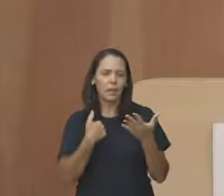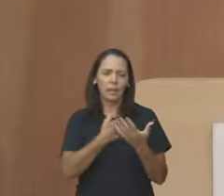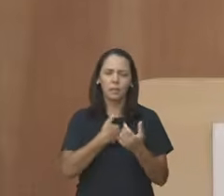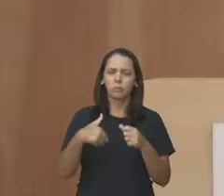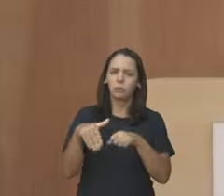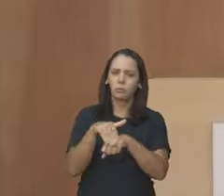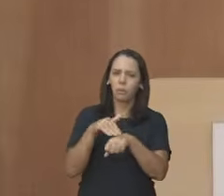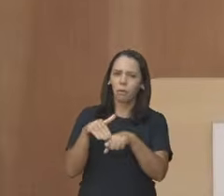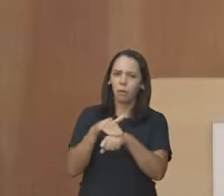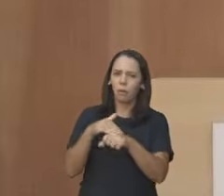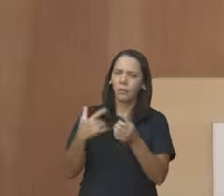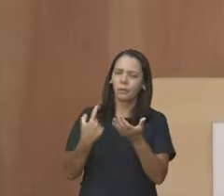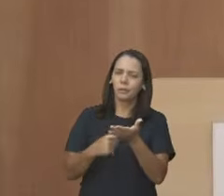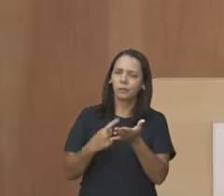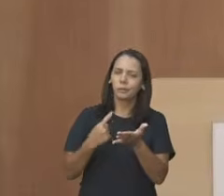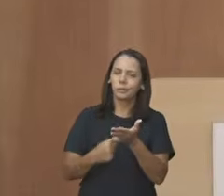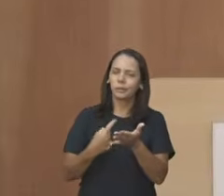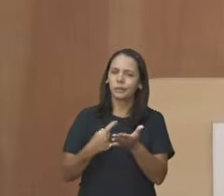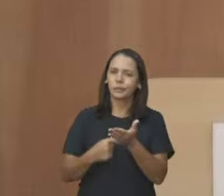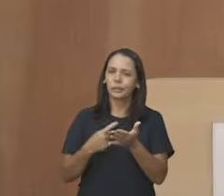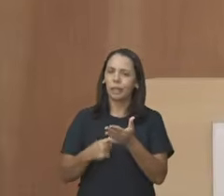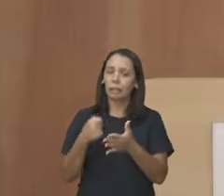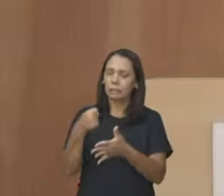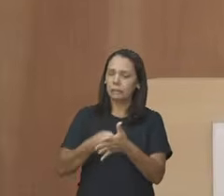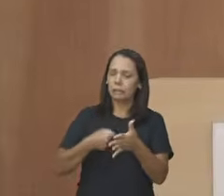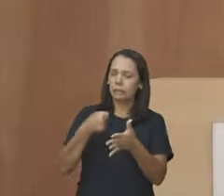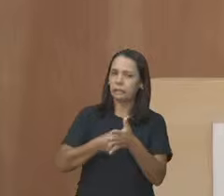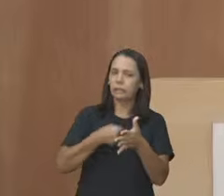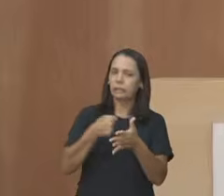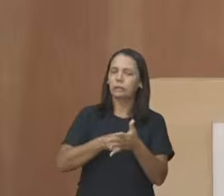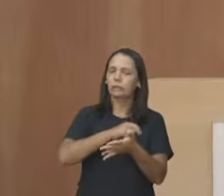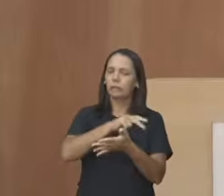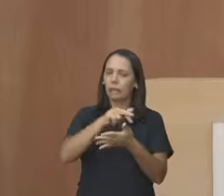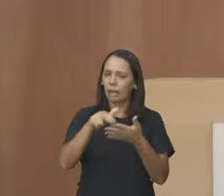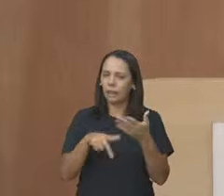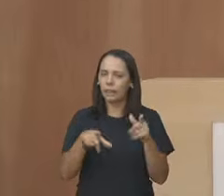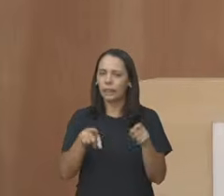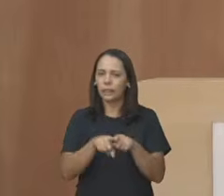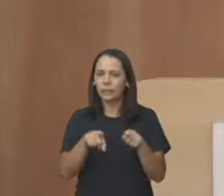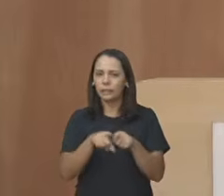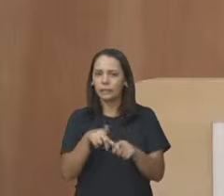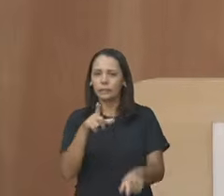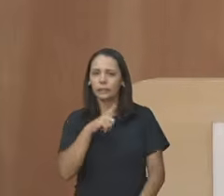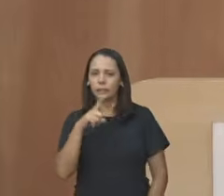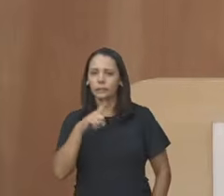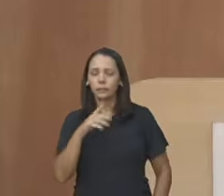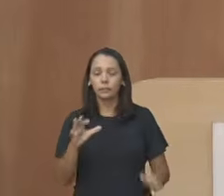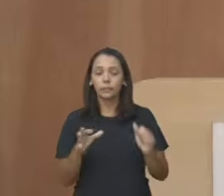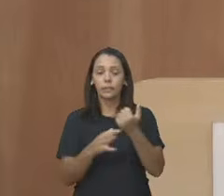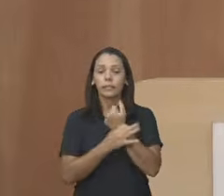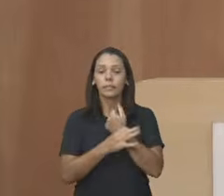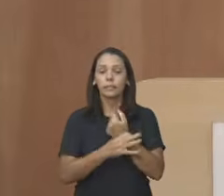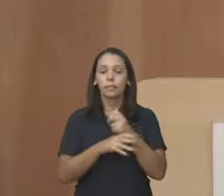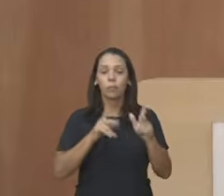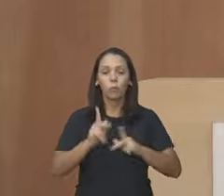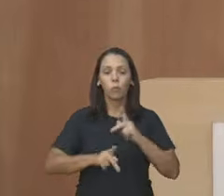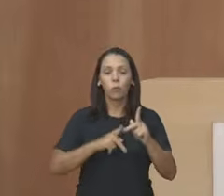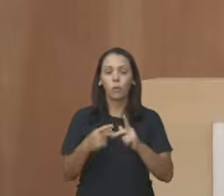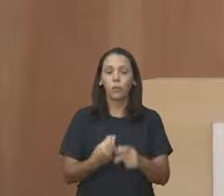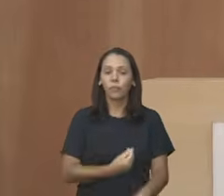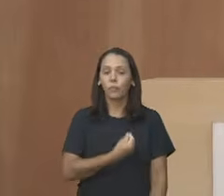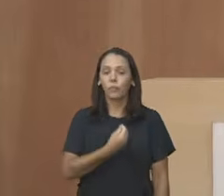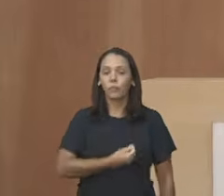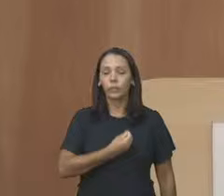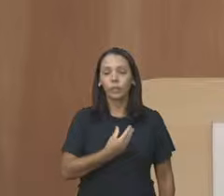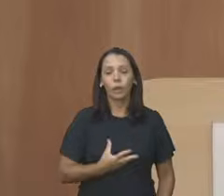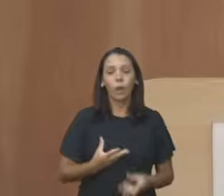gente abordar e lutas para a gente travar, garantindo sempre a qualidade de vida da população.